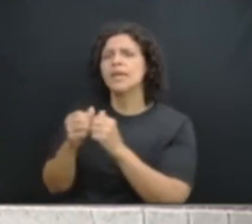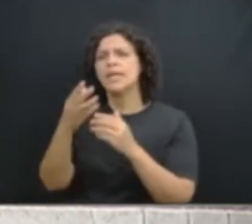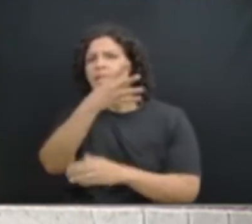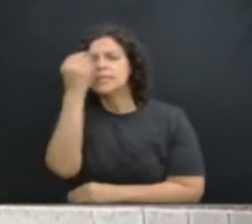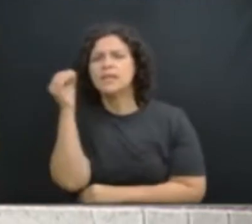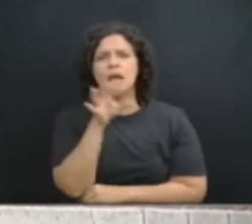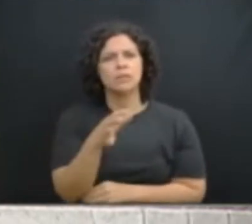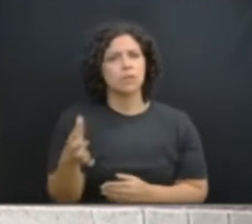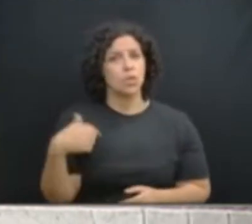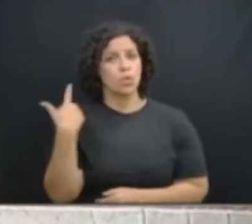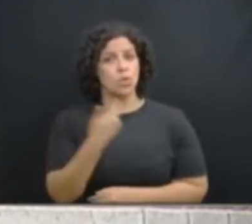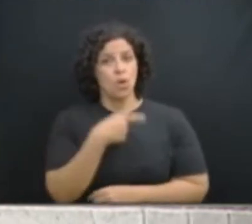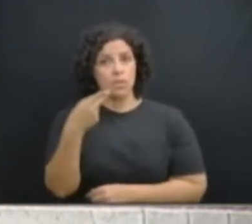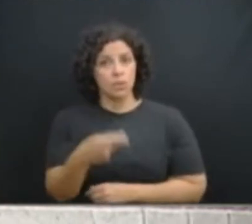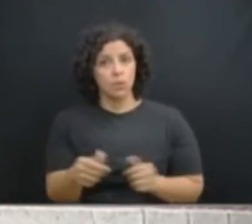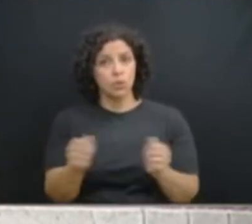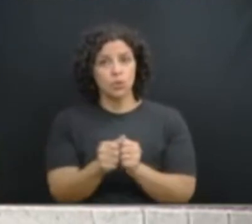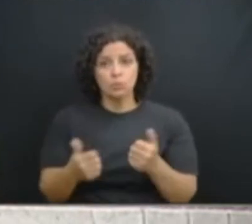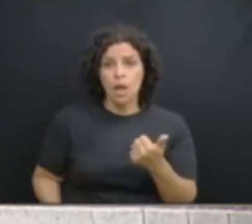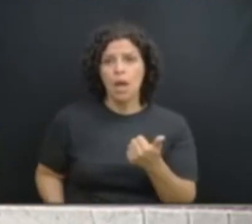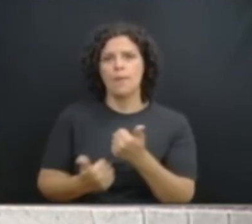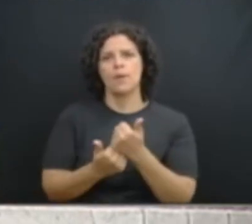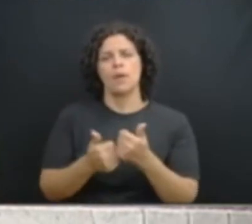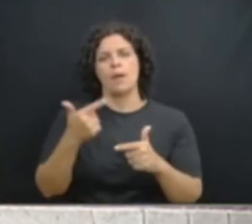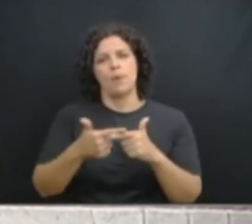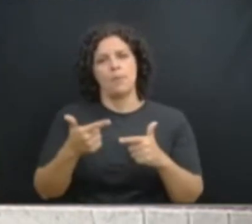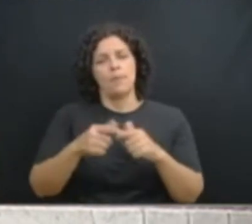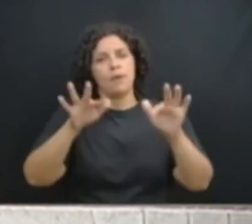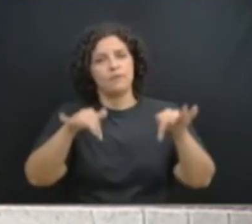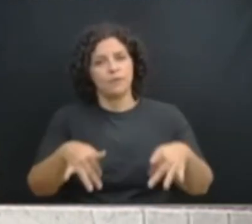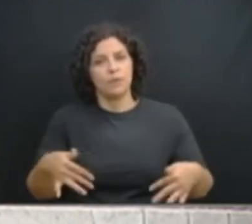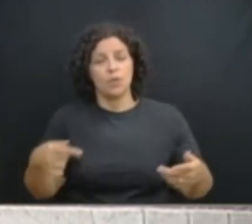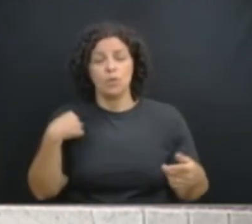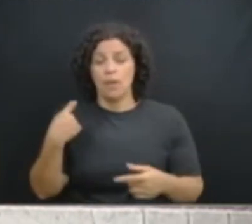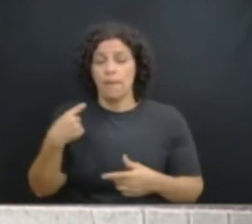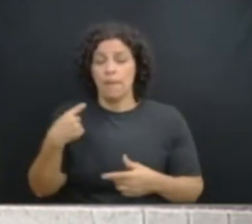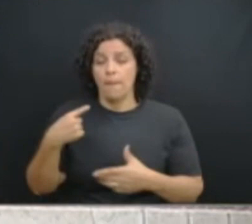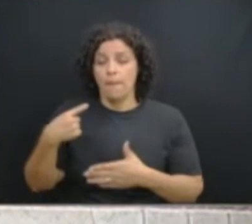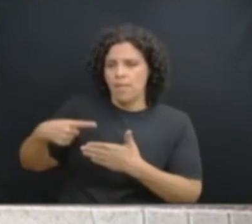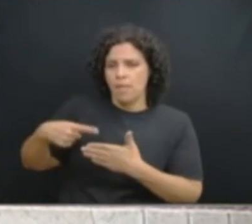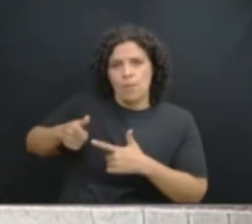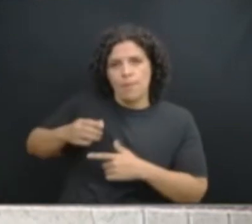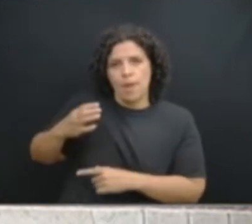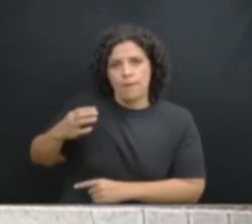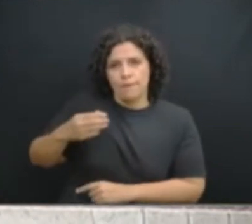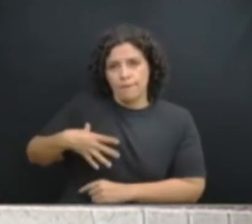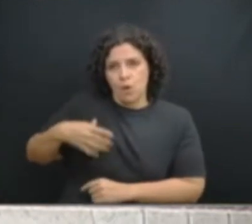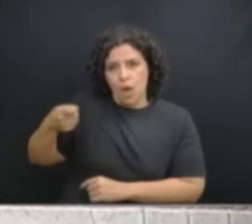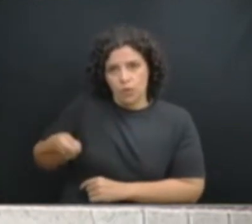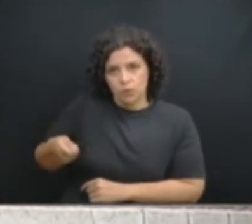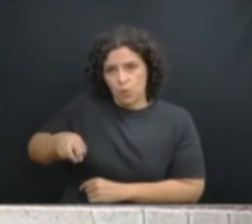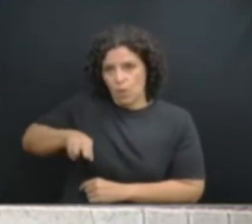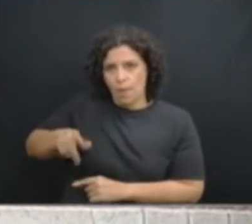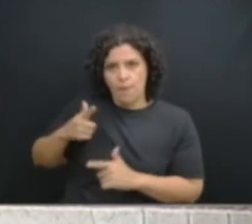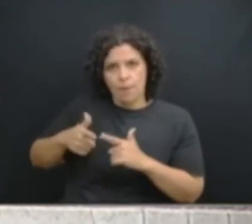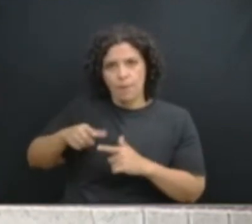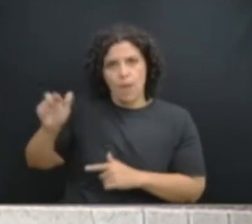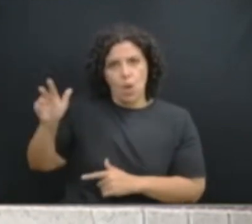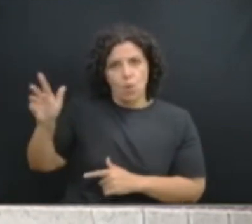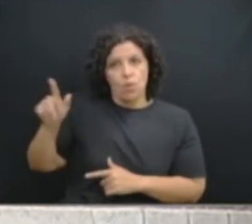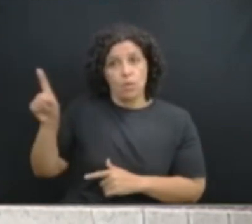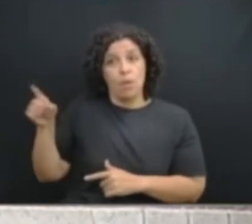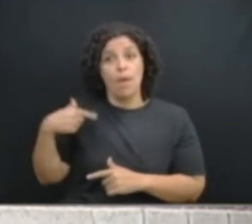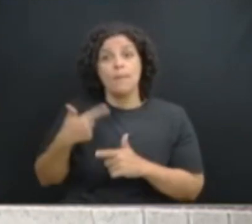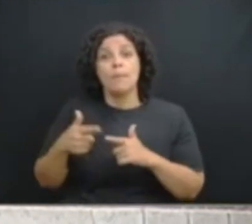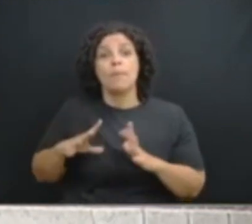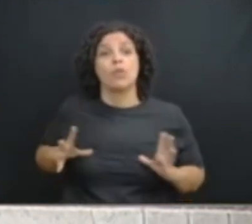isso. Nós estamos aqui para solucionar o problema. O pedágio não é problema do Ratinho mais. Não é problema do Lula. É